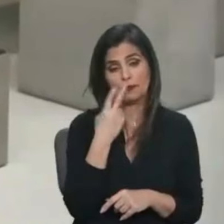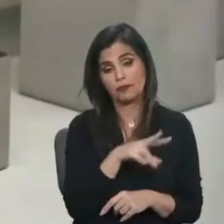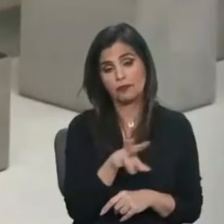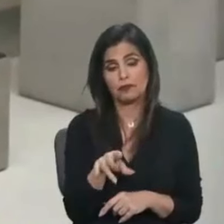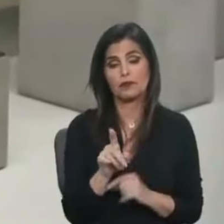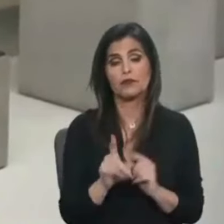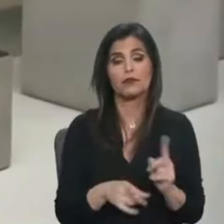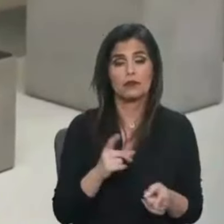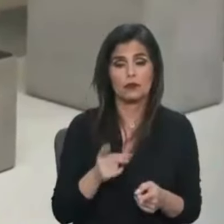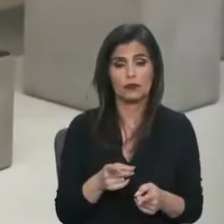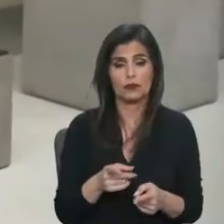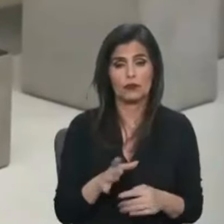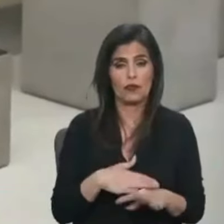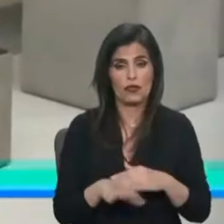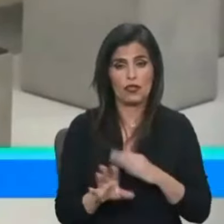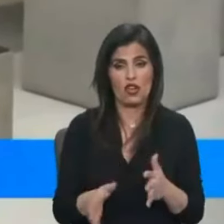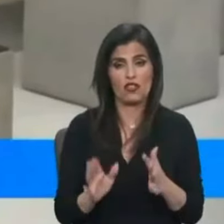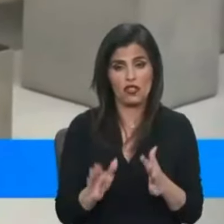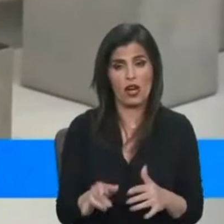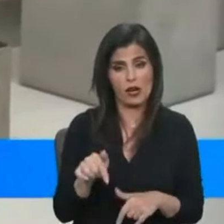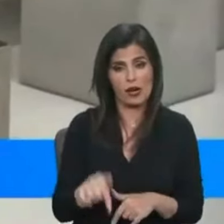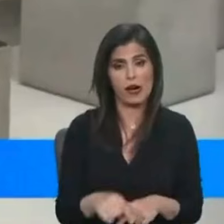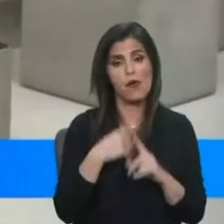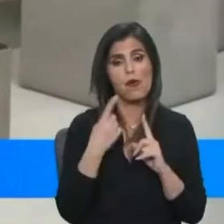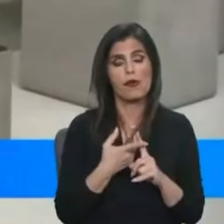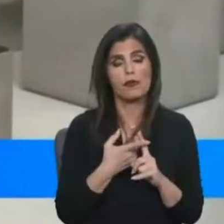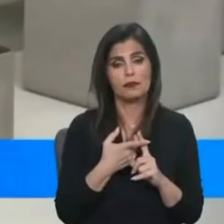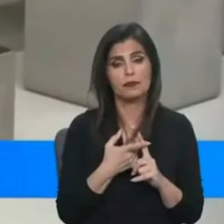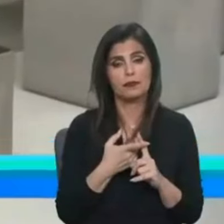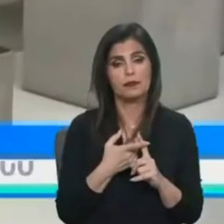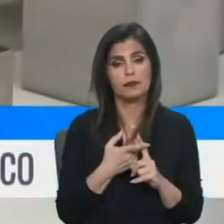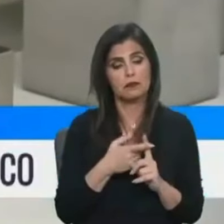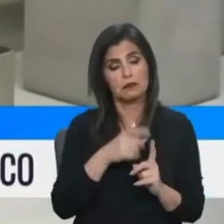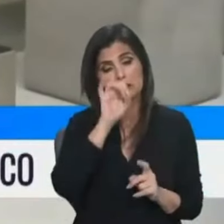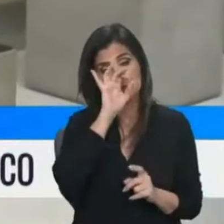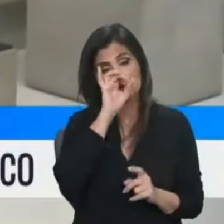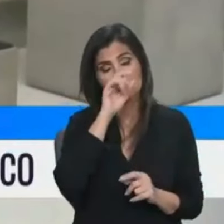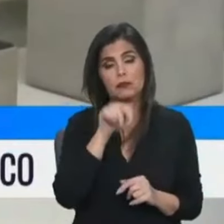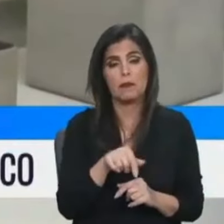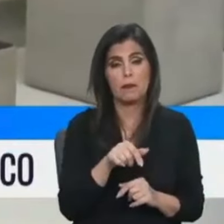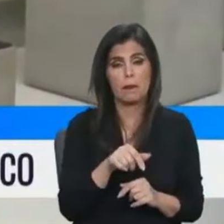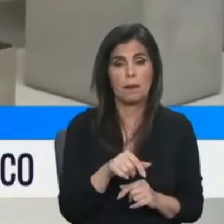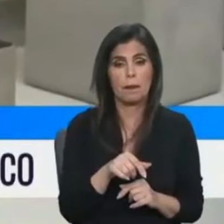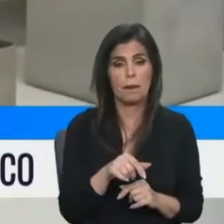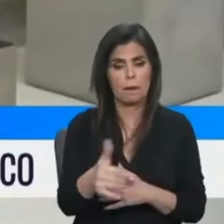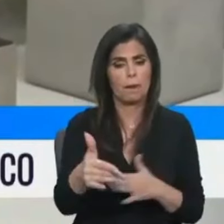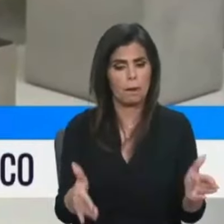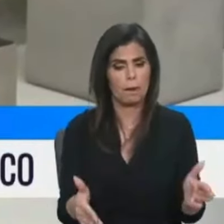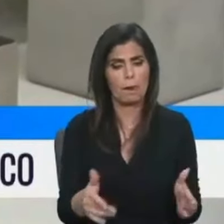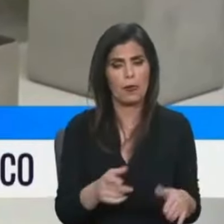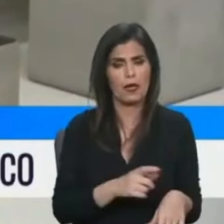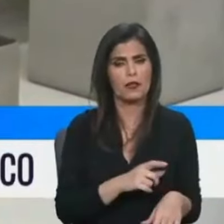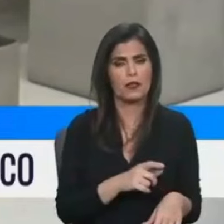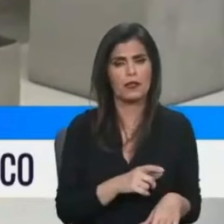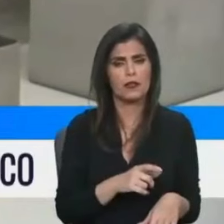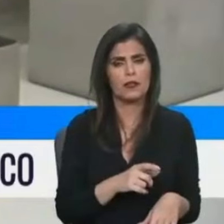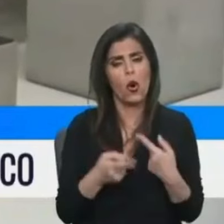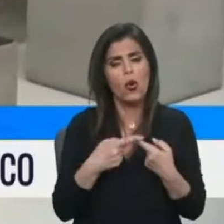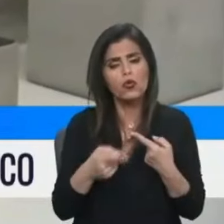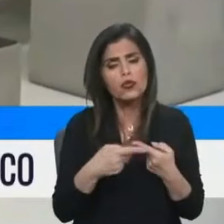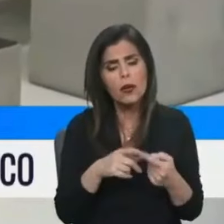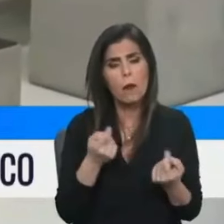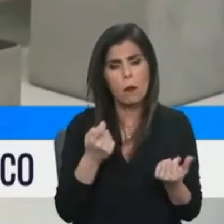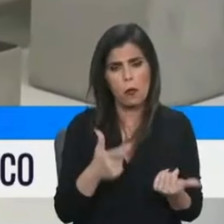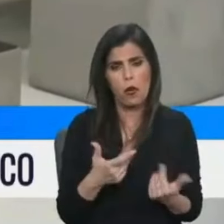para aquilo que já se fez neste ano, ficaram surpreendidos com um espaço de tempo tão pequeno e